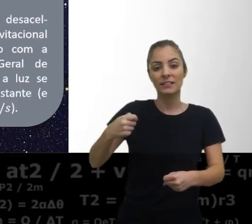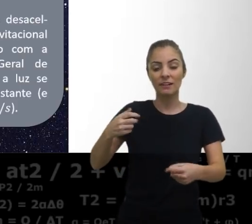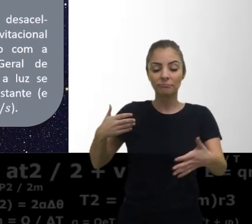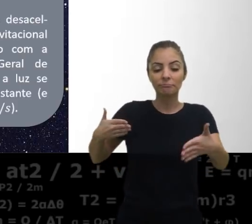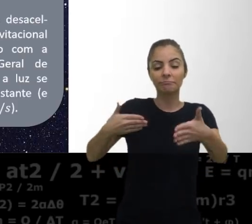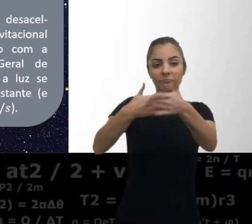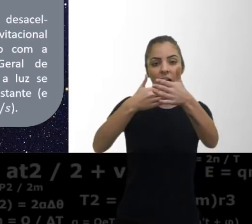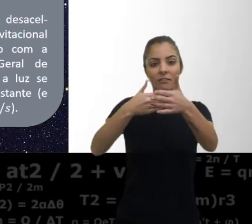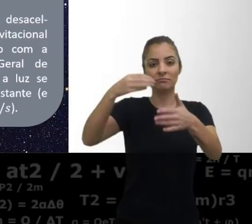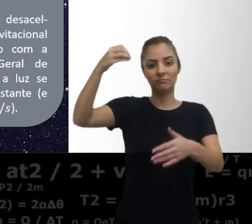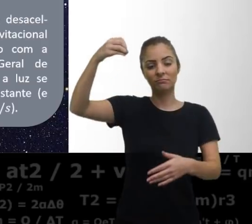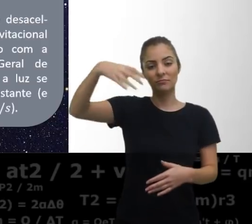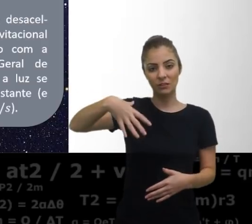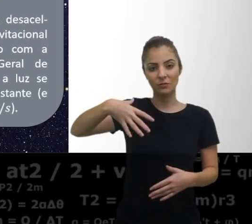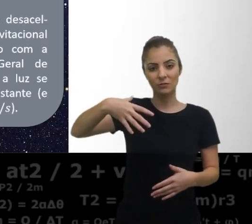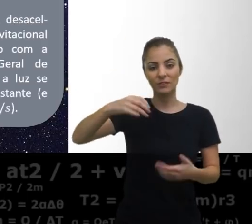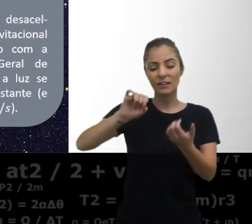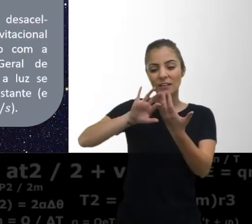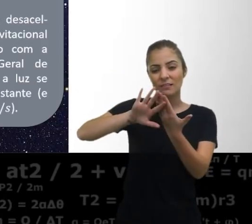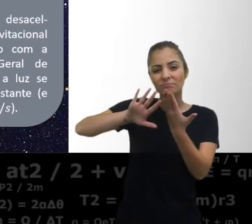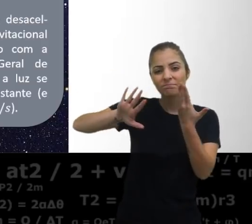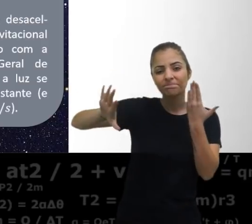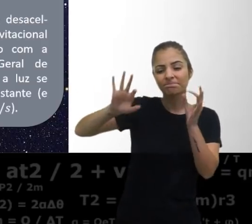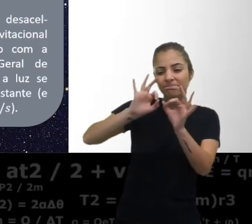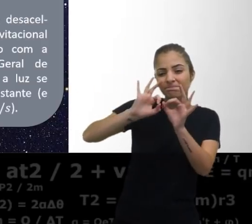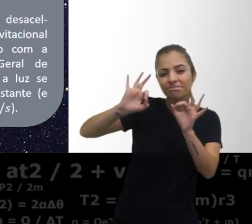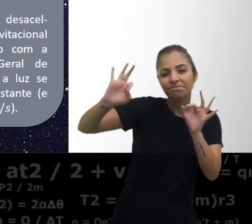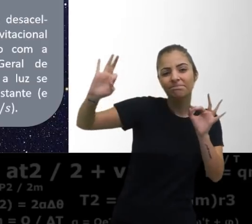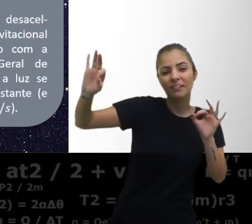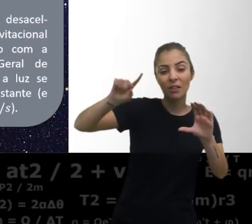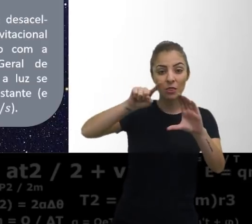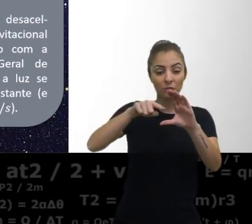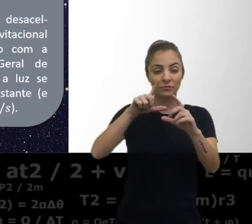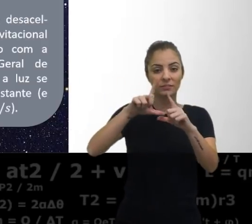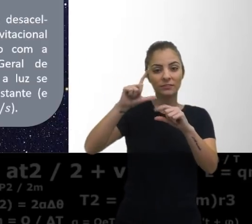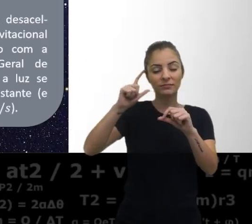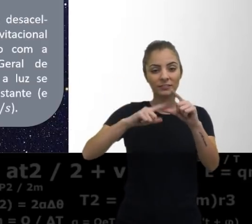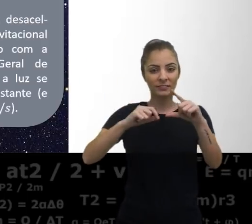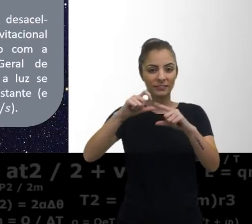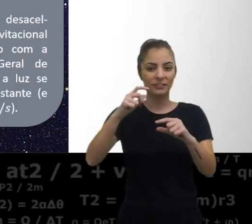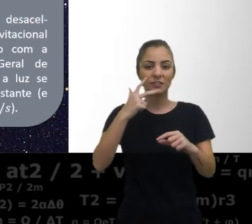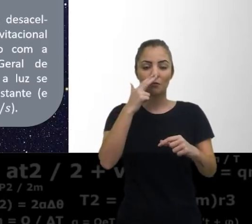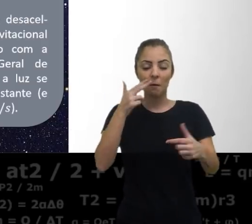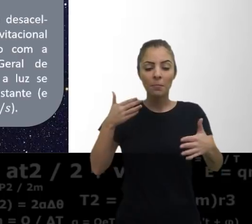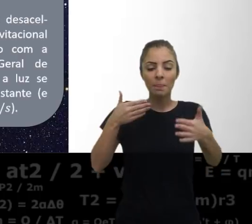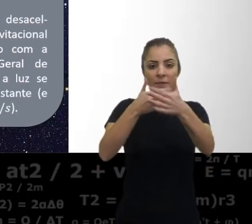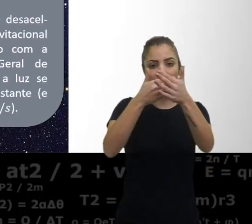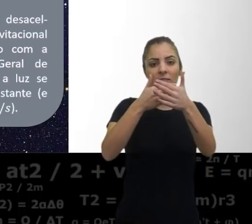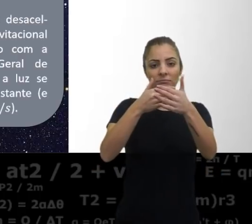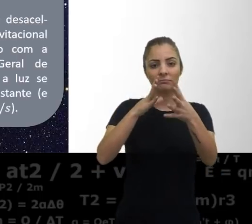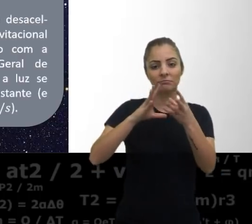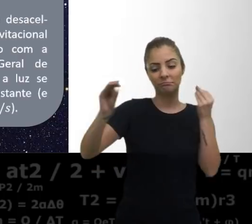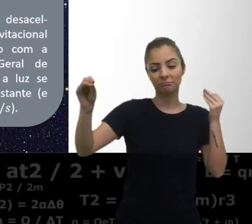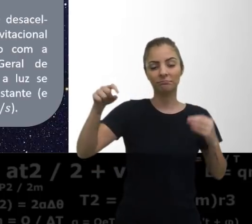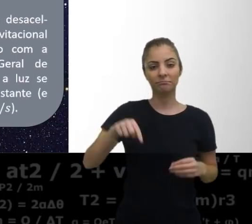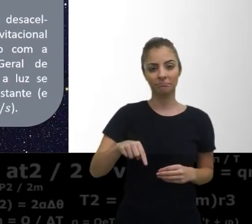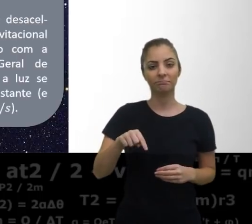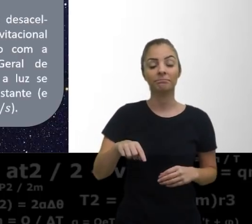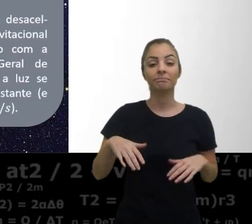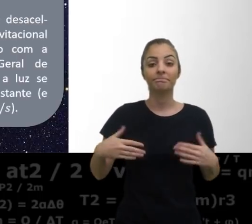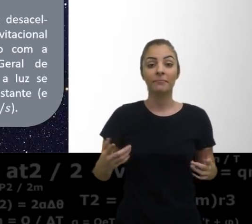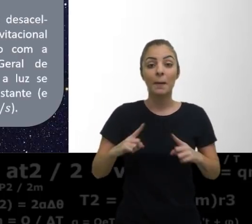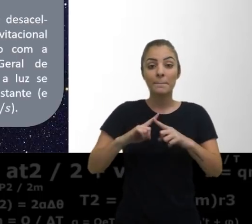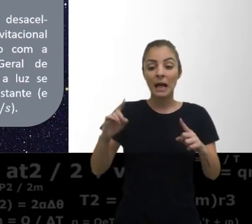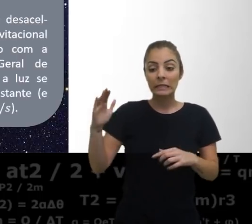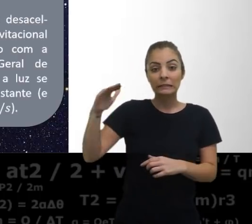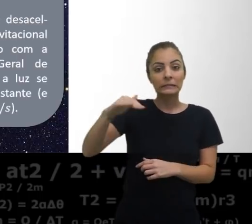da luz conforme ela se afastava do centro da estrela, a ponto de que impedir ela de escapar dali. Tá? Agora, com uma